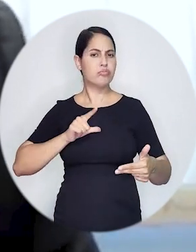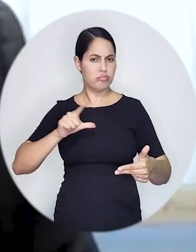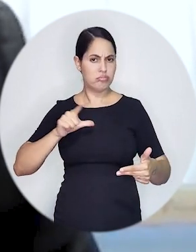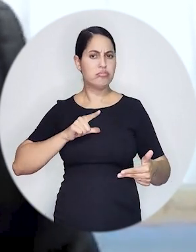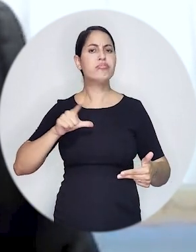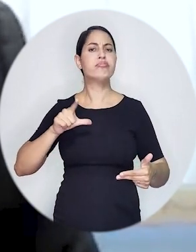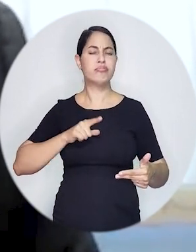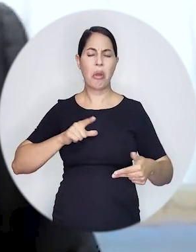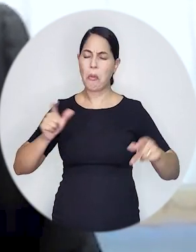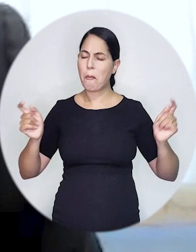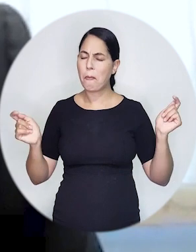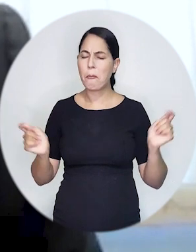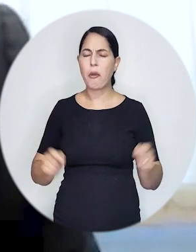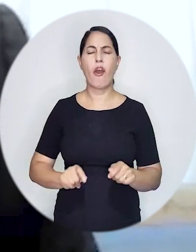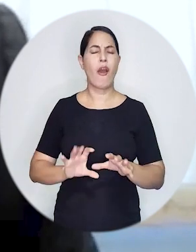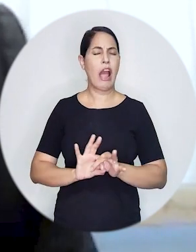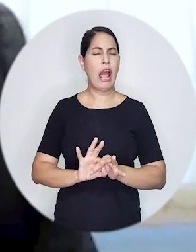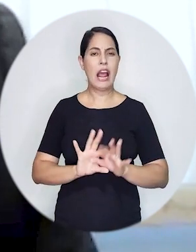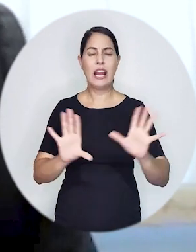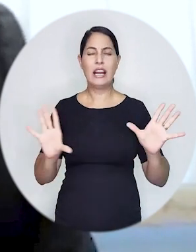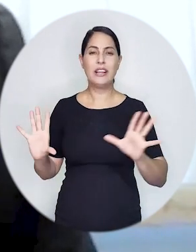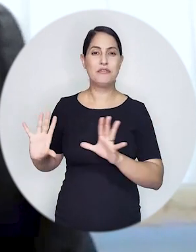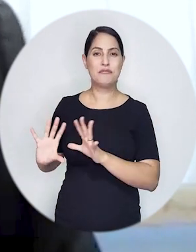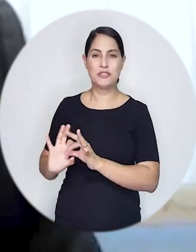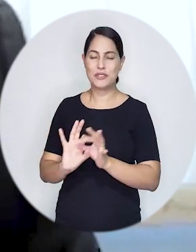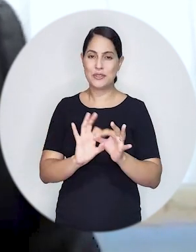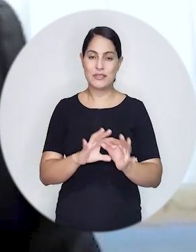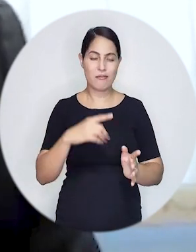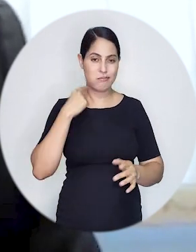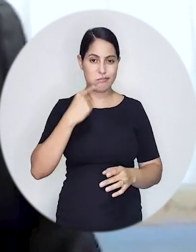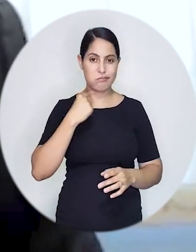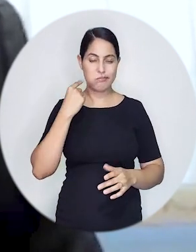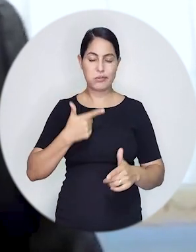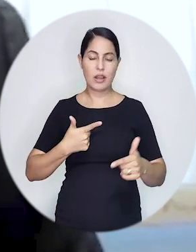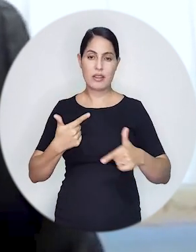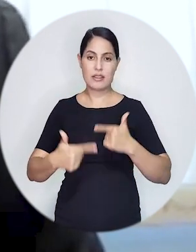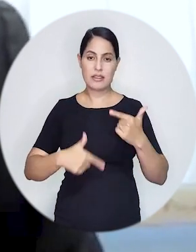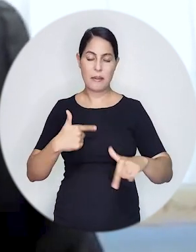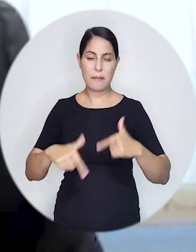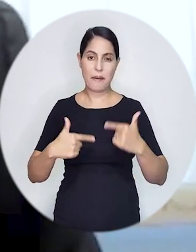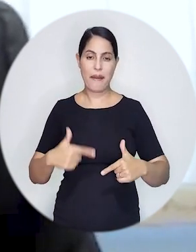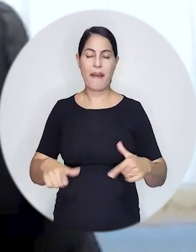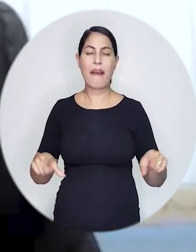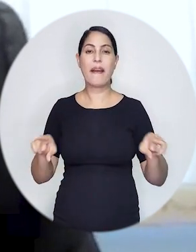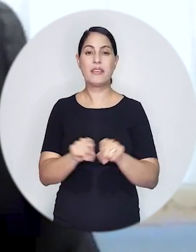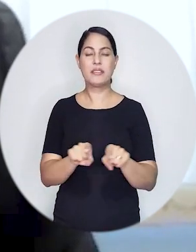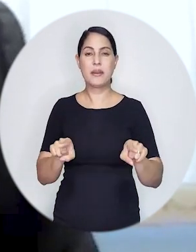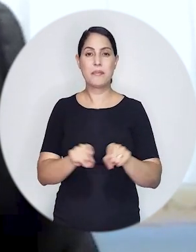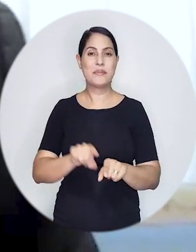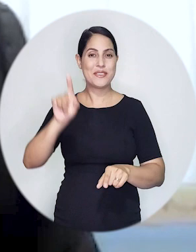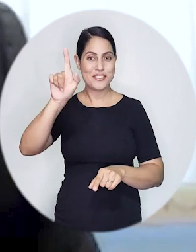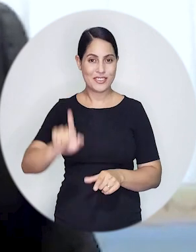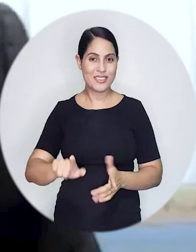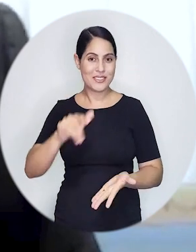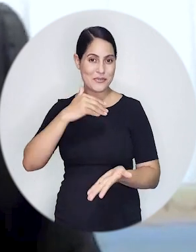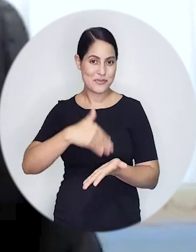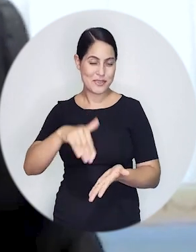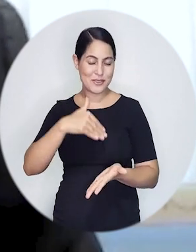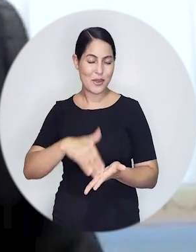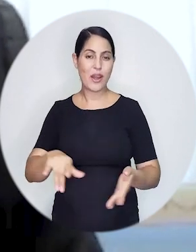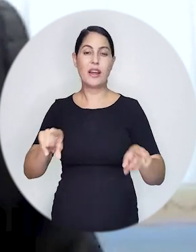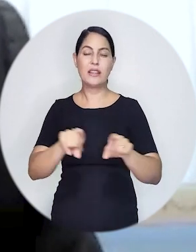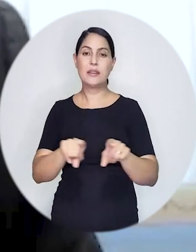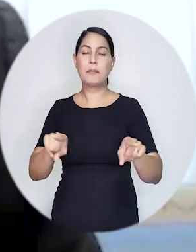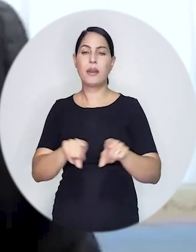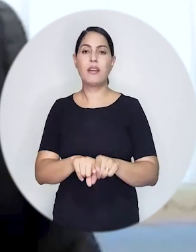de produtos que tanto podem ser usados para o fomento da sua atividade,